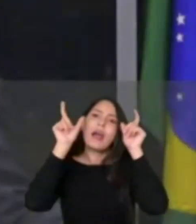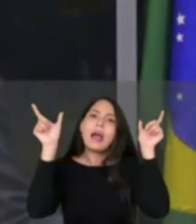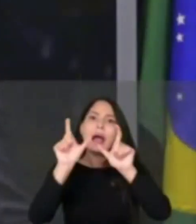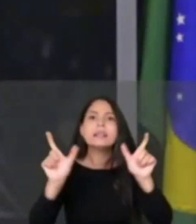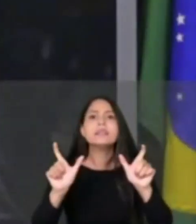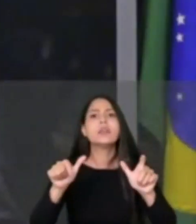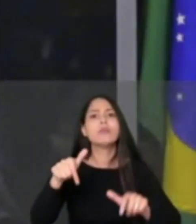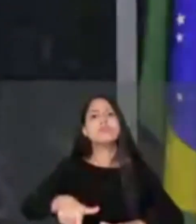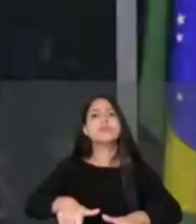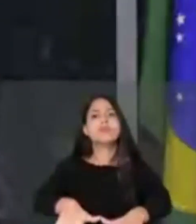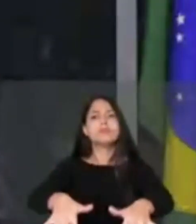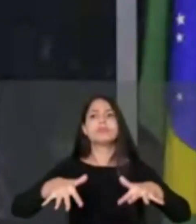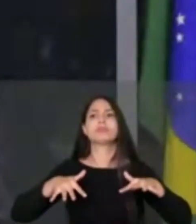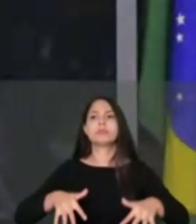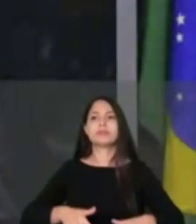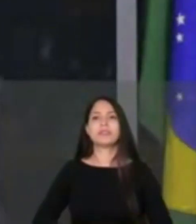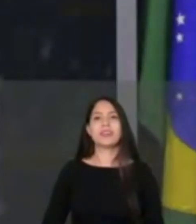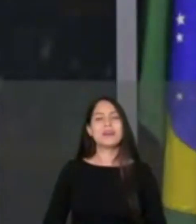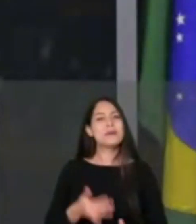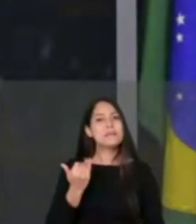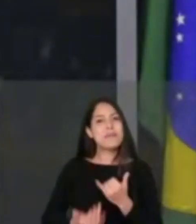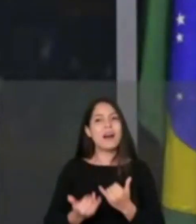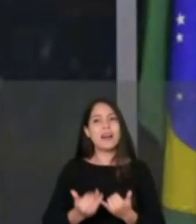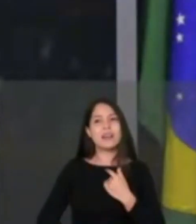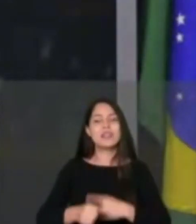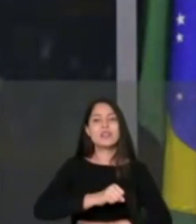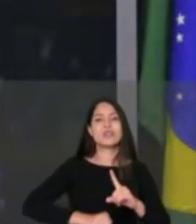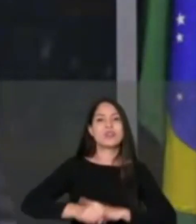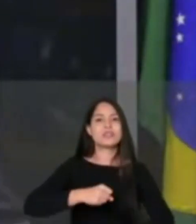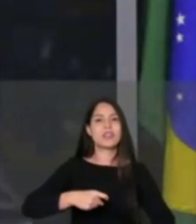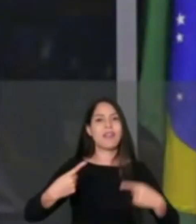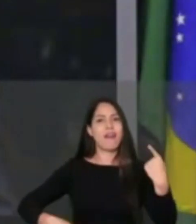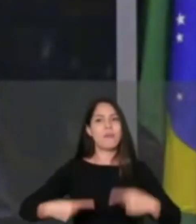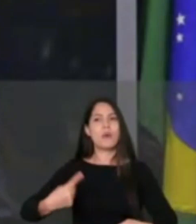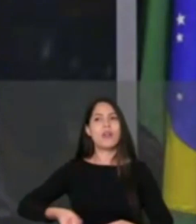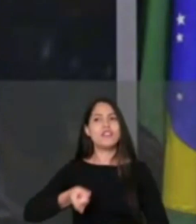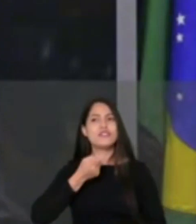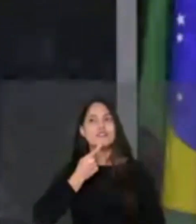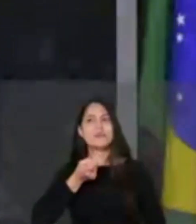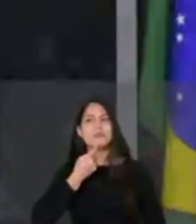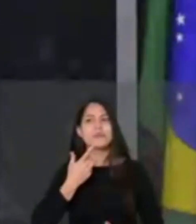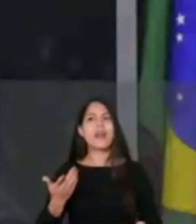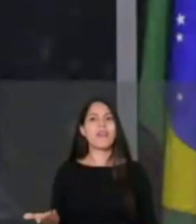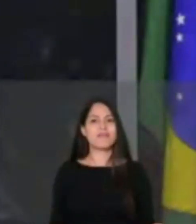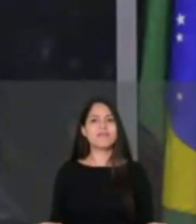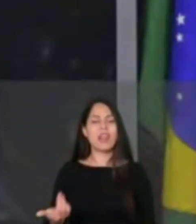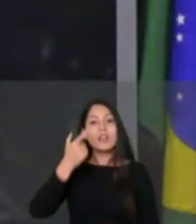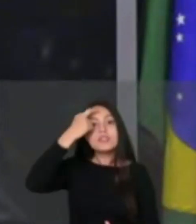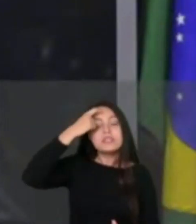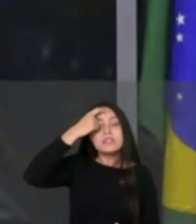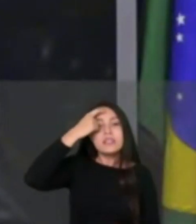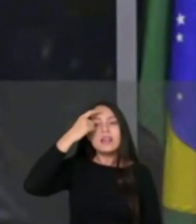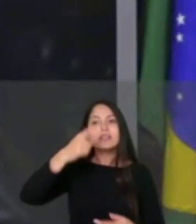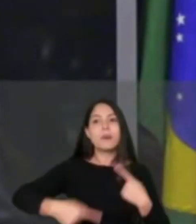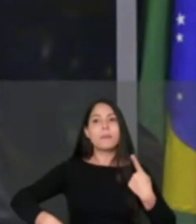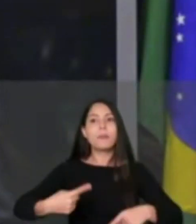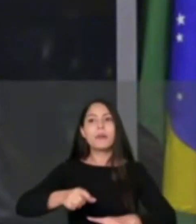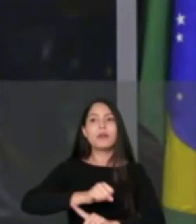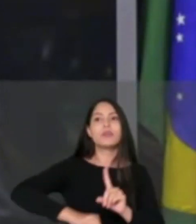o humor da sociedade, o humor político da sociedade, a consciência política da sociedade mudaram.